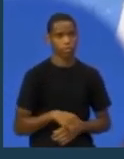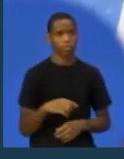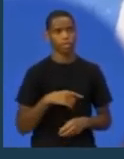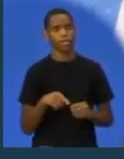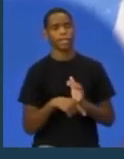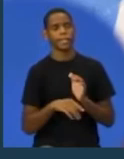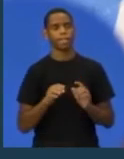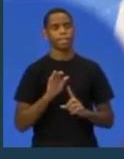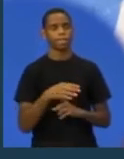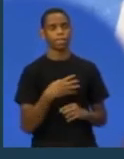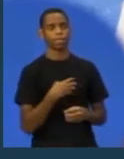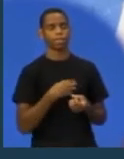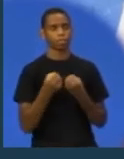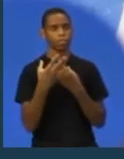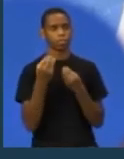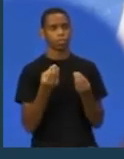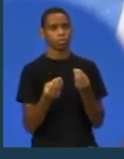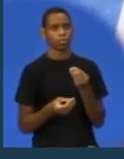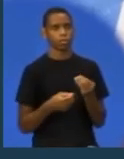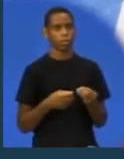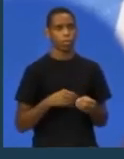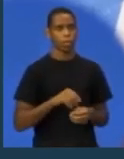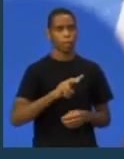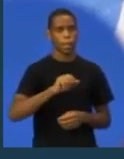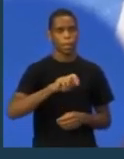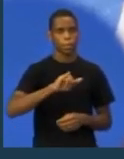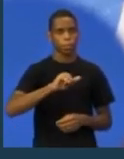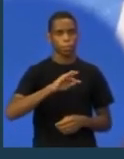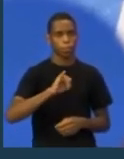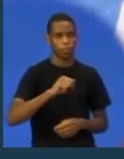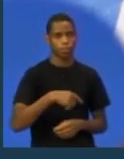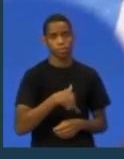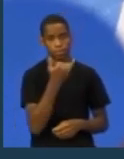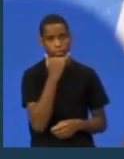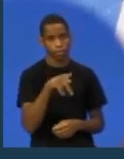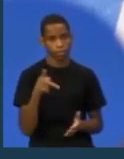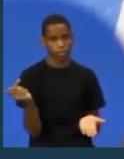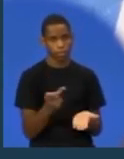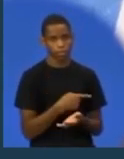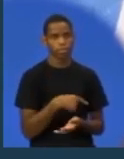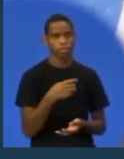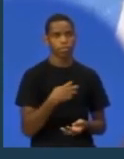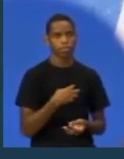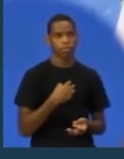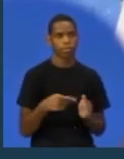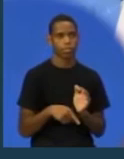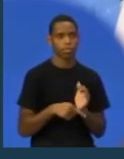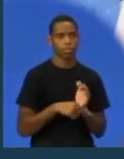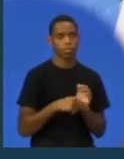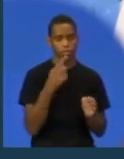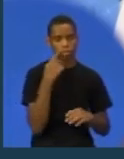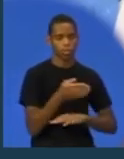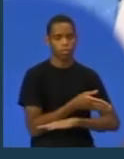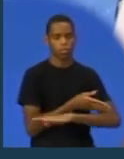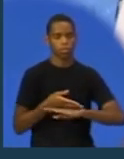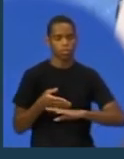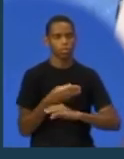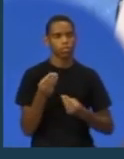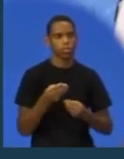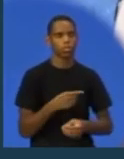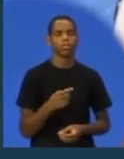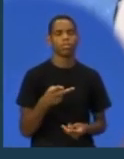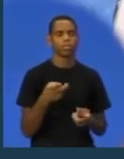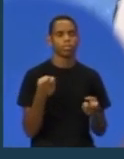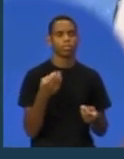eles apresentam uma informação no sentido vertical. Ele apresenta uma informação no sentido horizontal, que